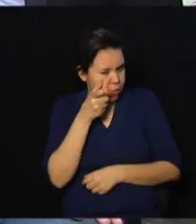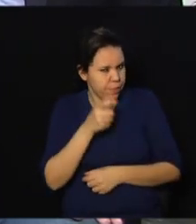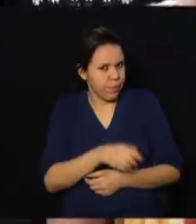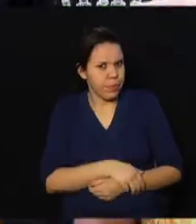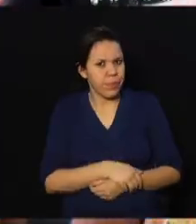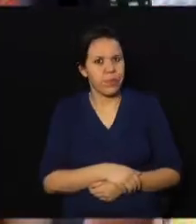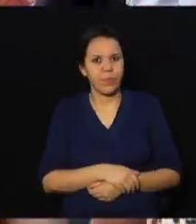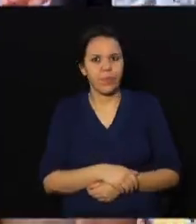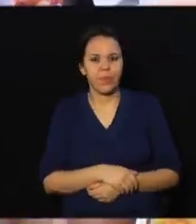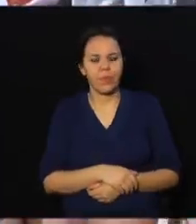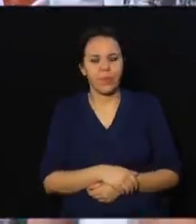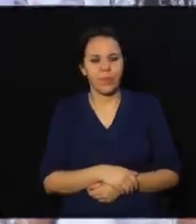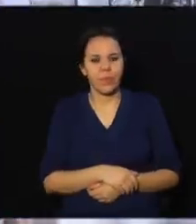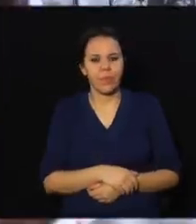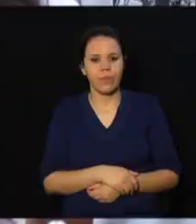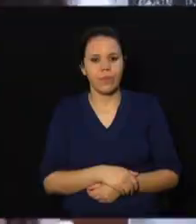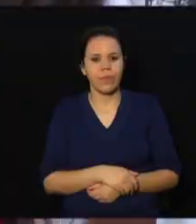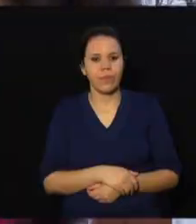assistindo.